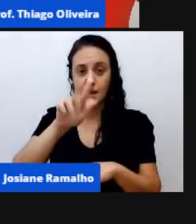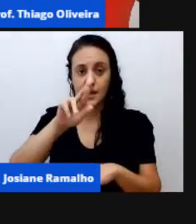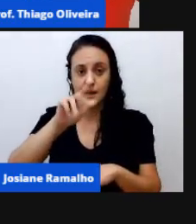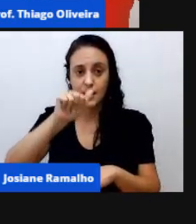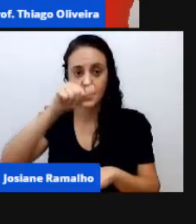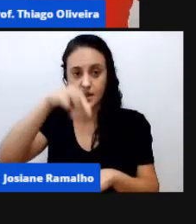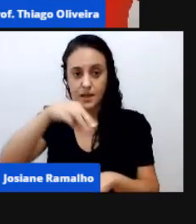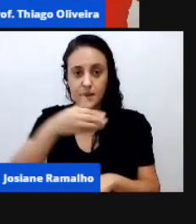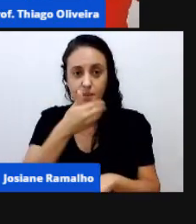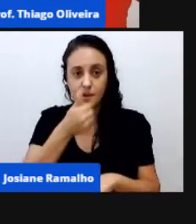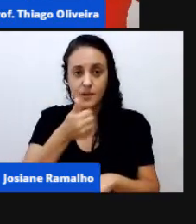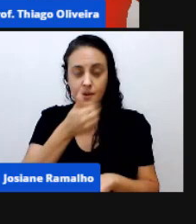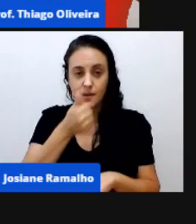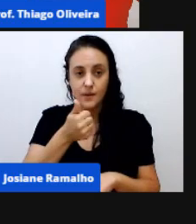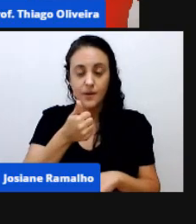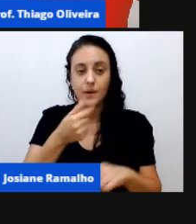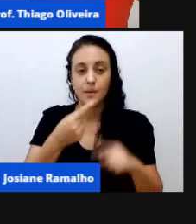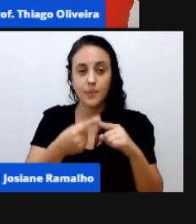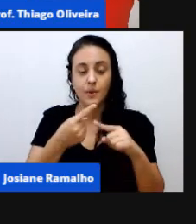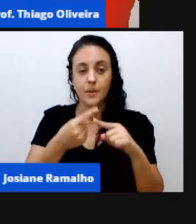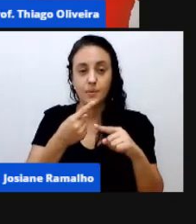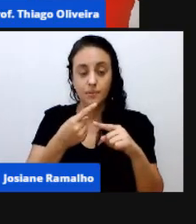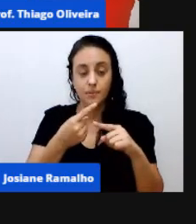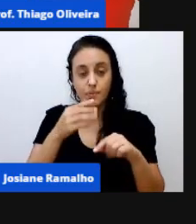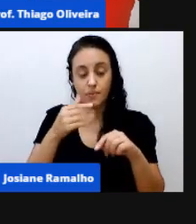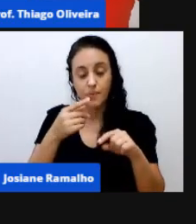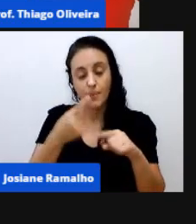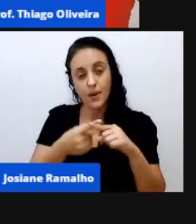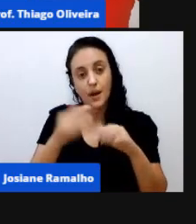capacidade bem superior